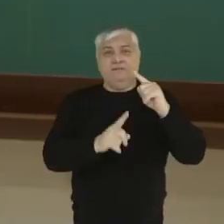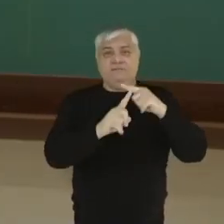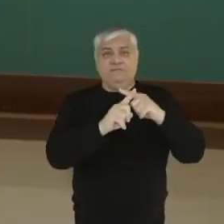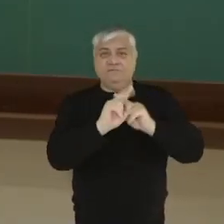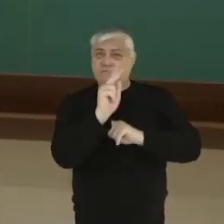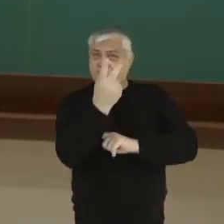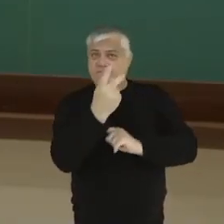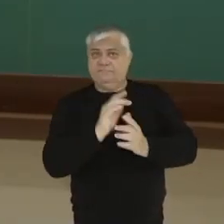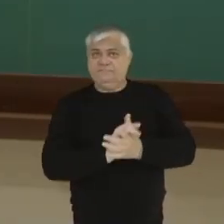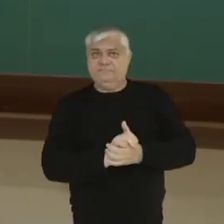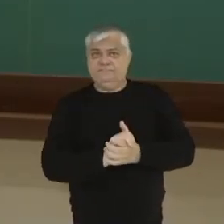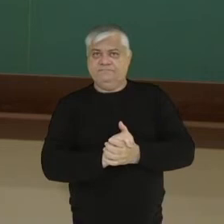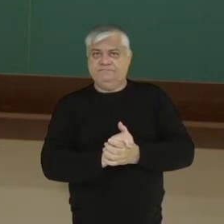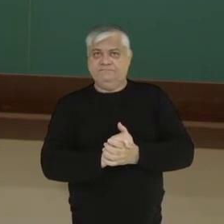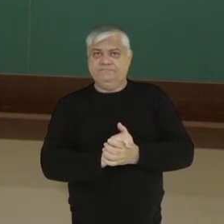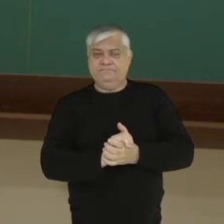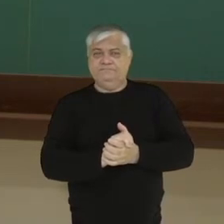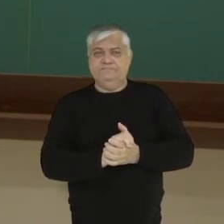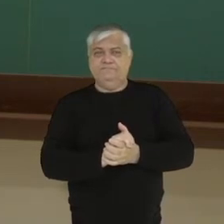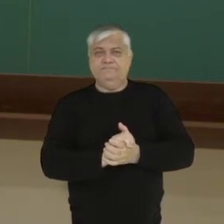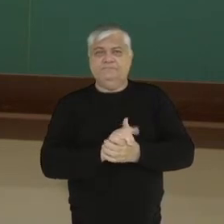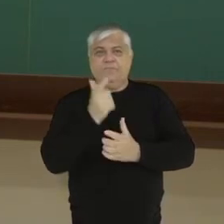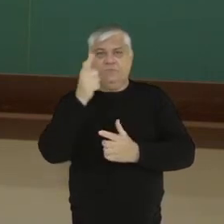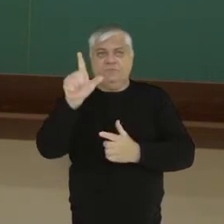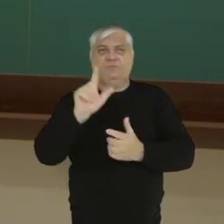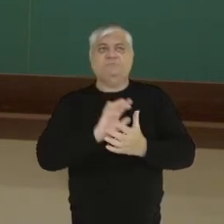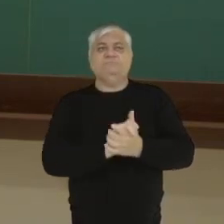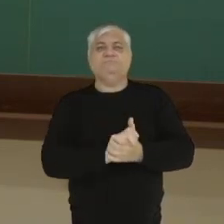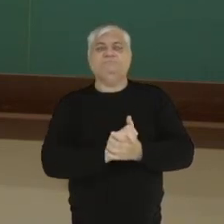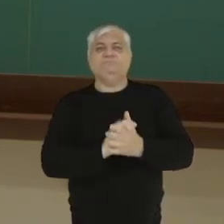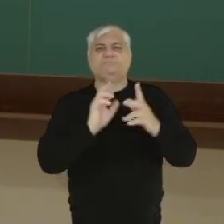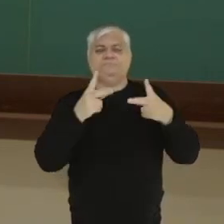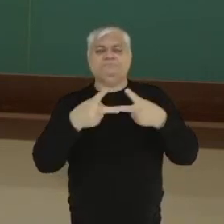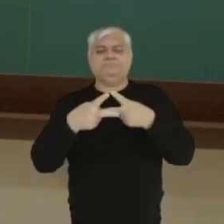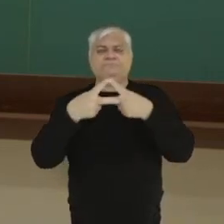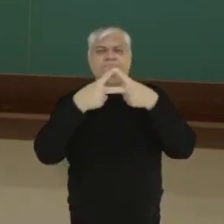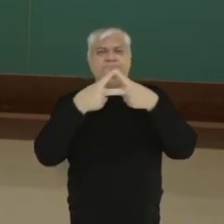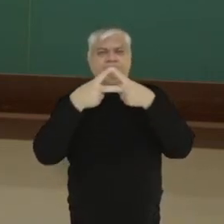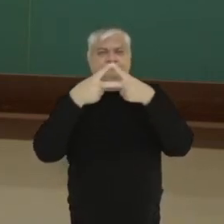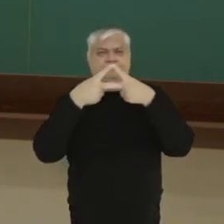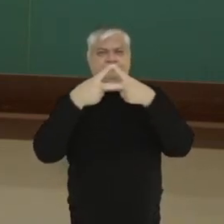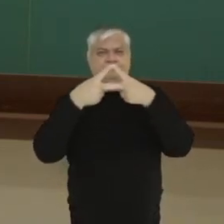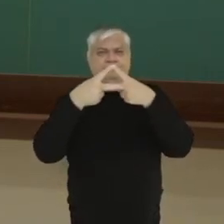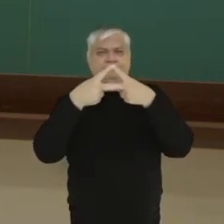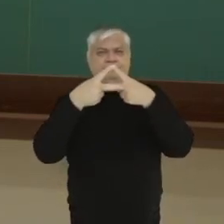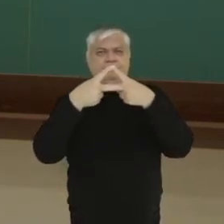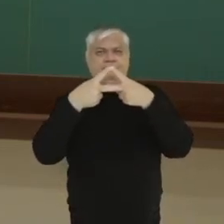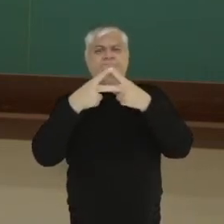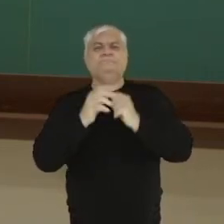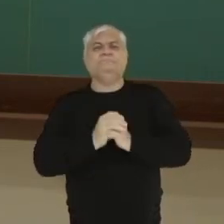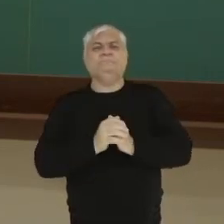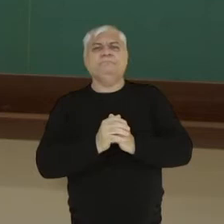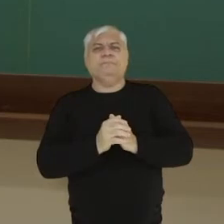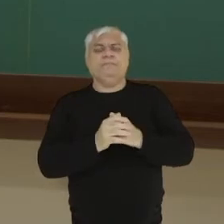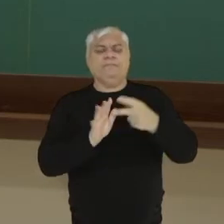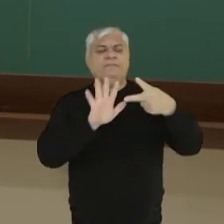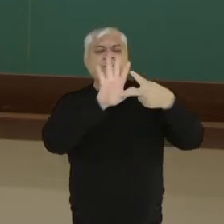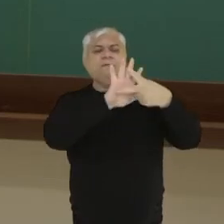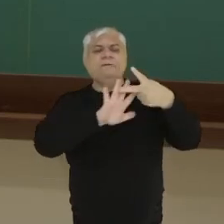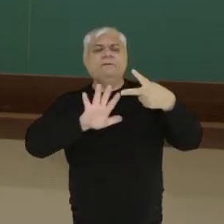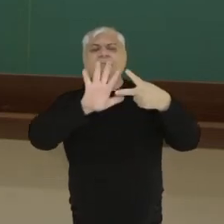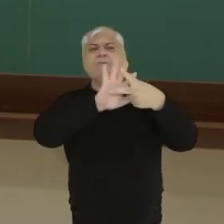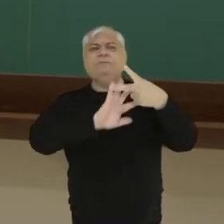Beleza? Próxima área. Área do triângulo. A área do triângulo, ela é